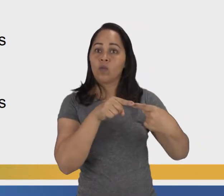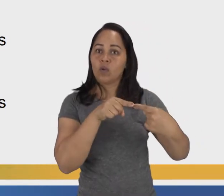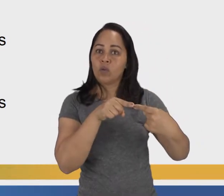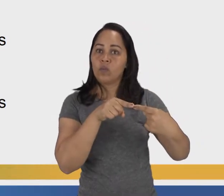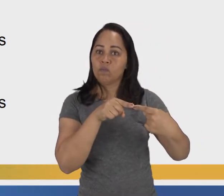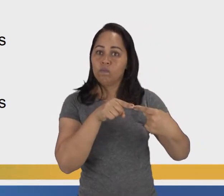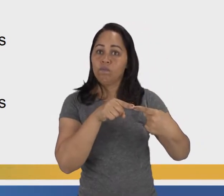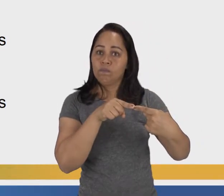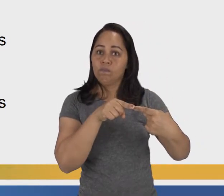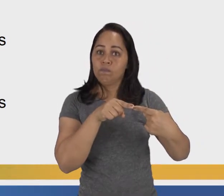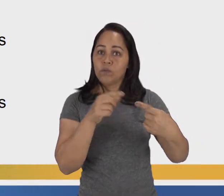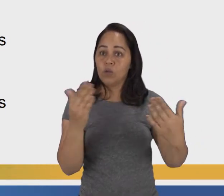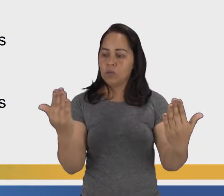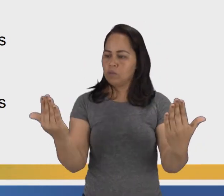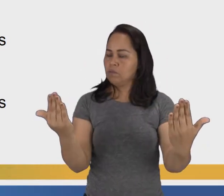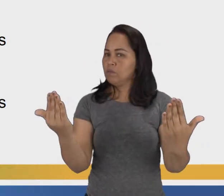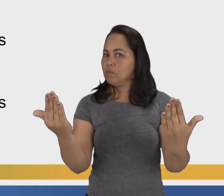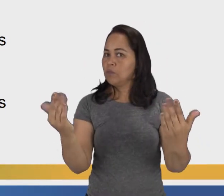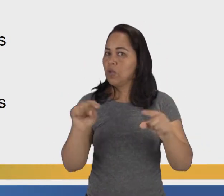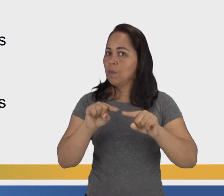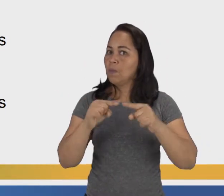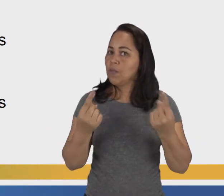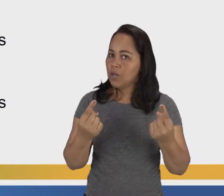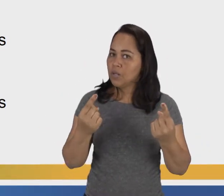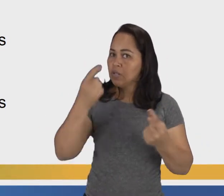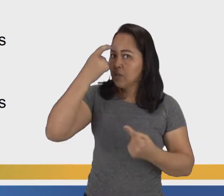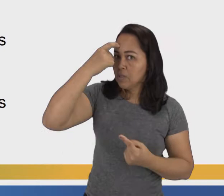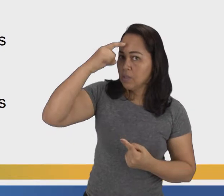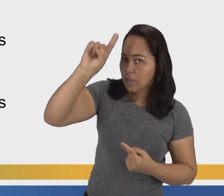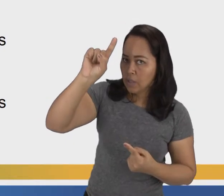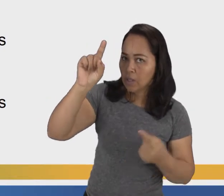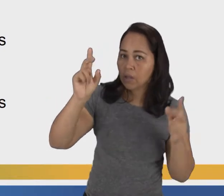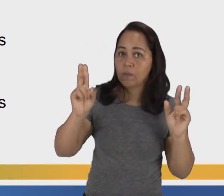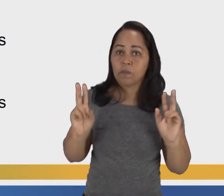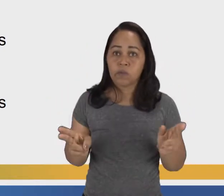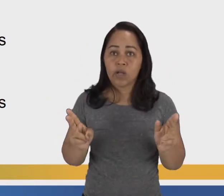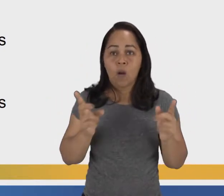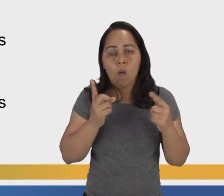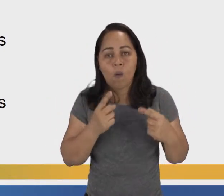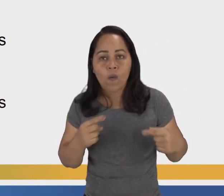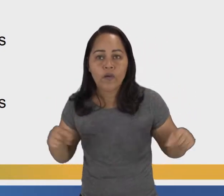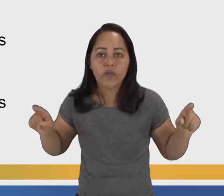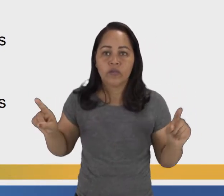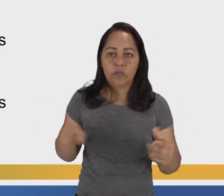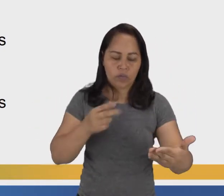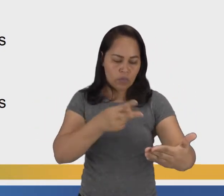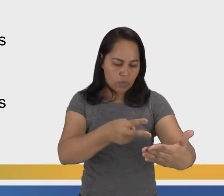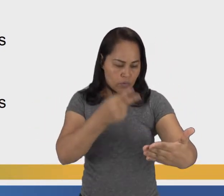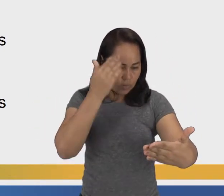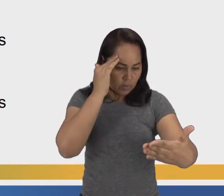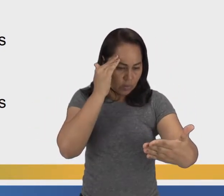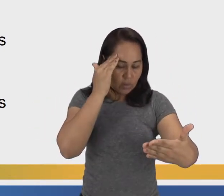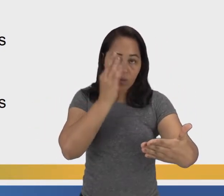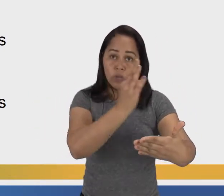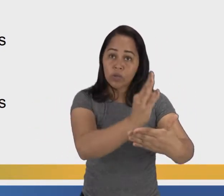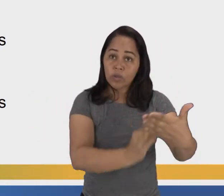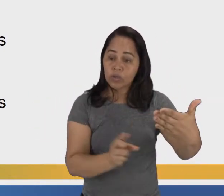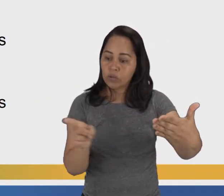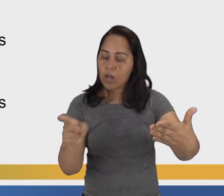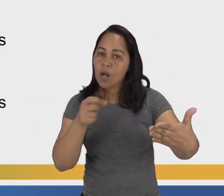grande. Mas a ideia é a mesma, levar essa comunicação, essa informação para o ouvinte.